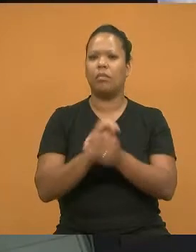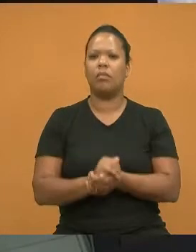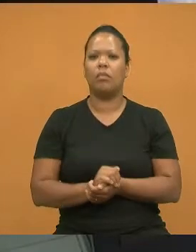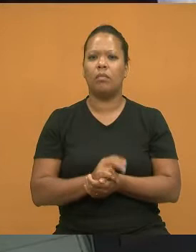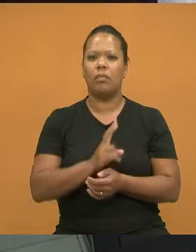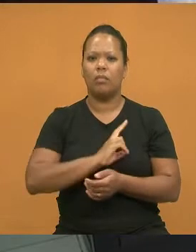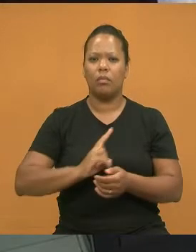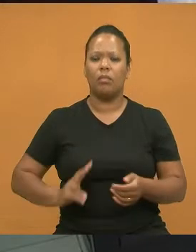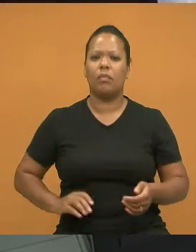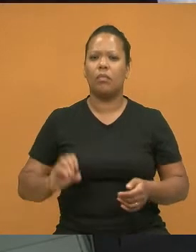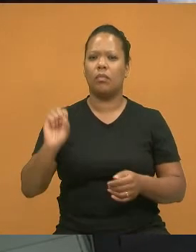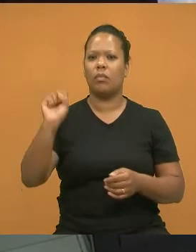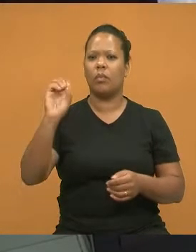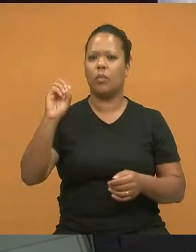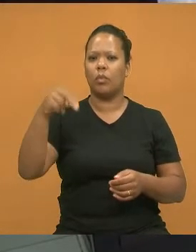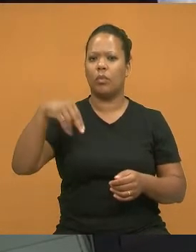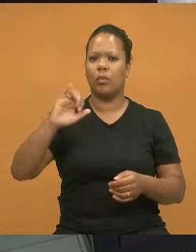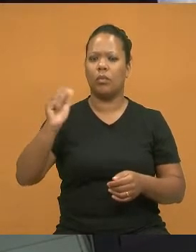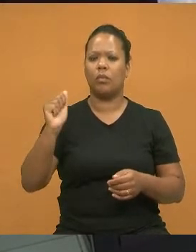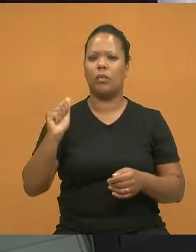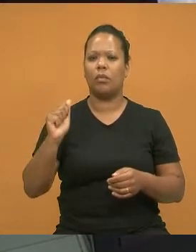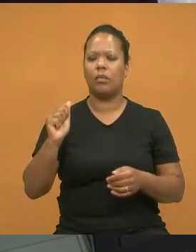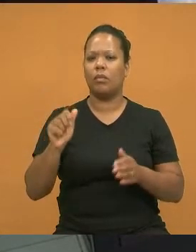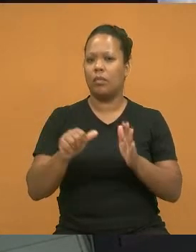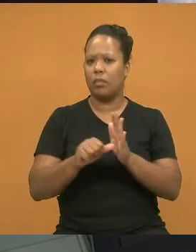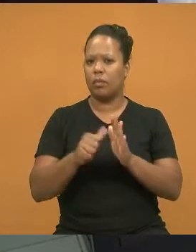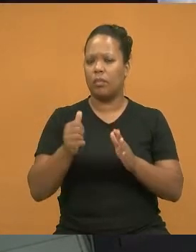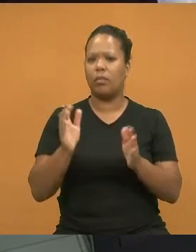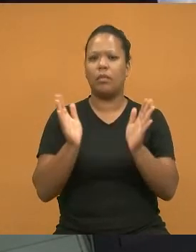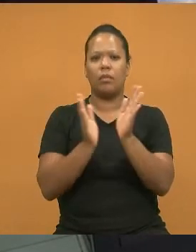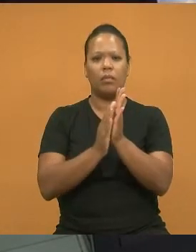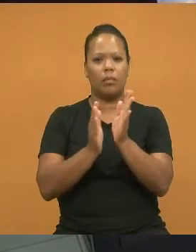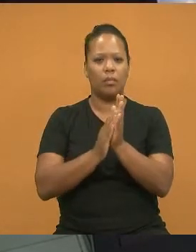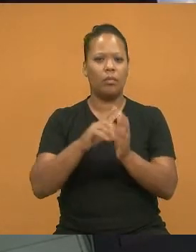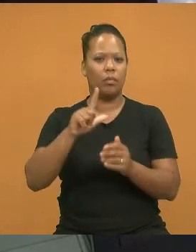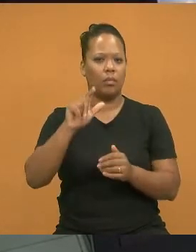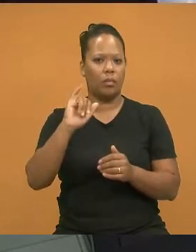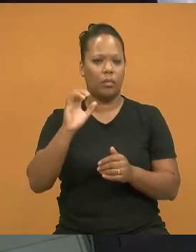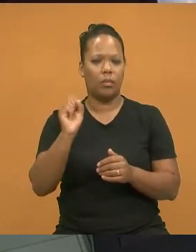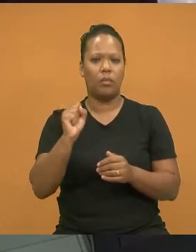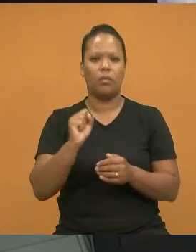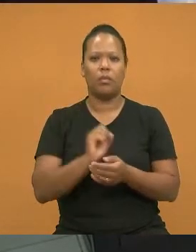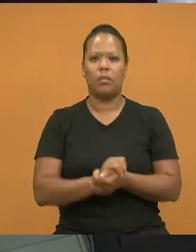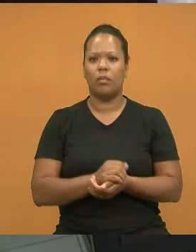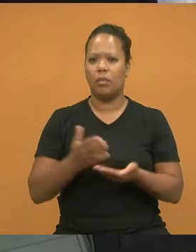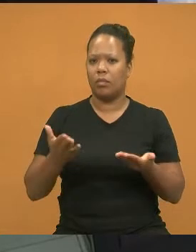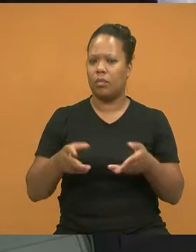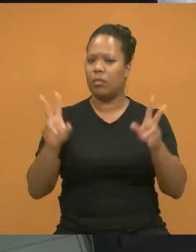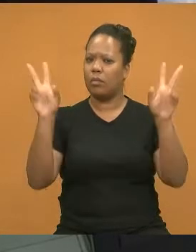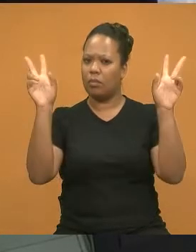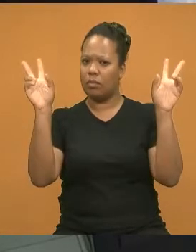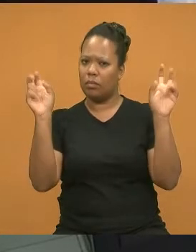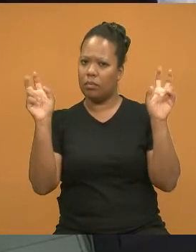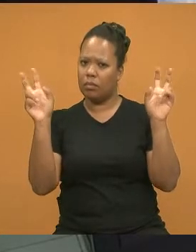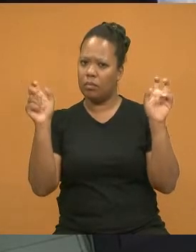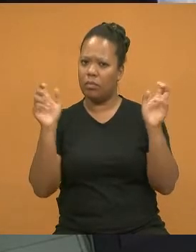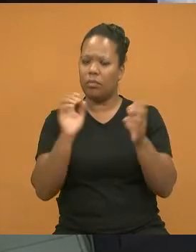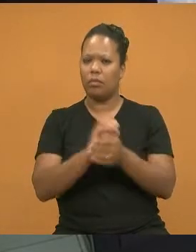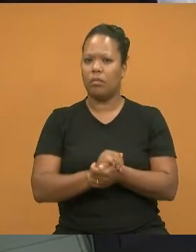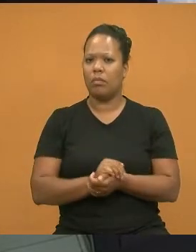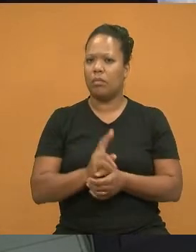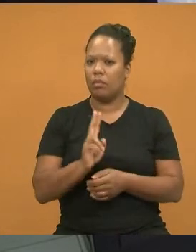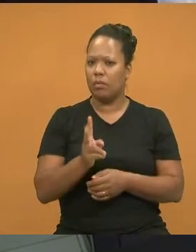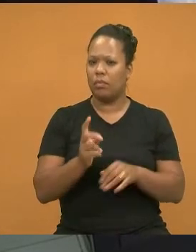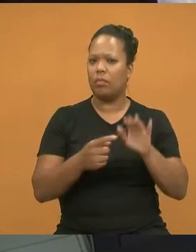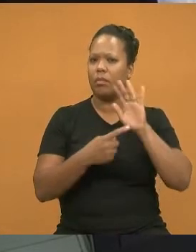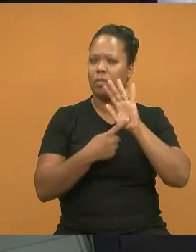vota a vereadora Sônia Patas da Amizade? Primeiramente, parabéns, Luiz Flávio. Hoje em dia, esse assunto está todos os dias